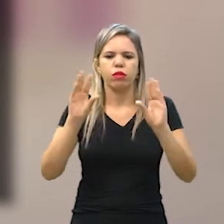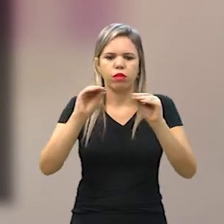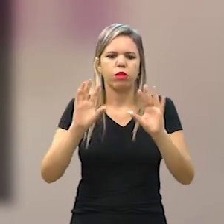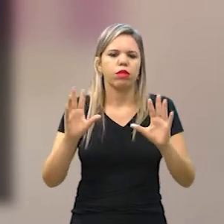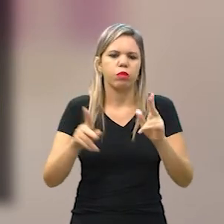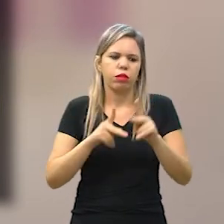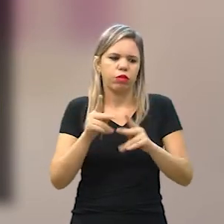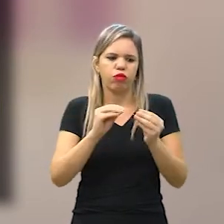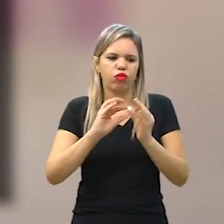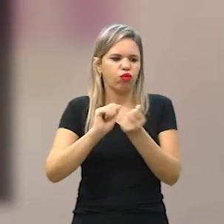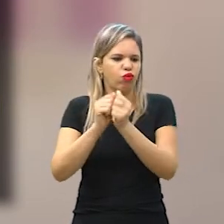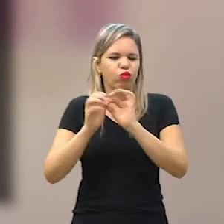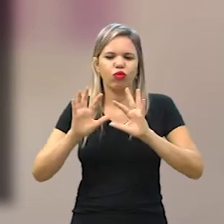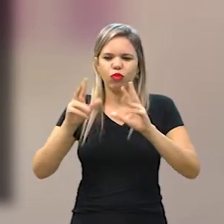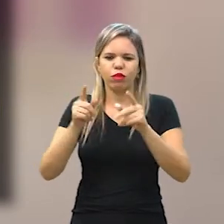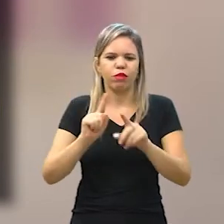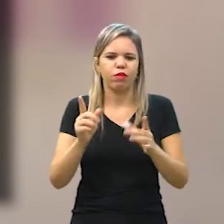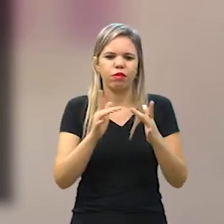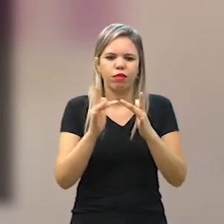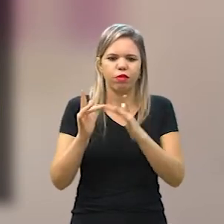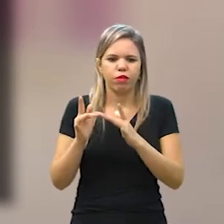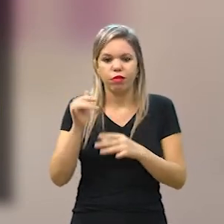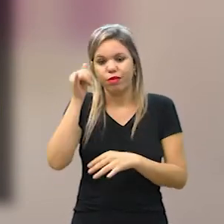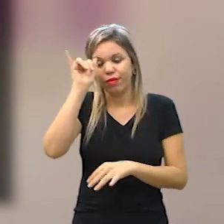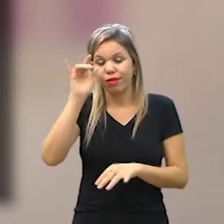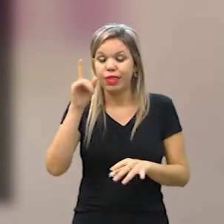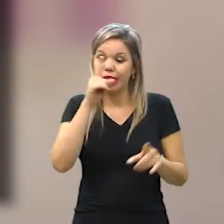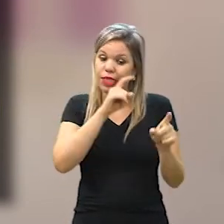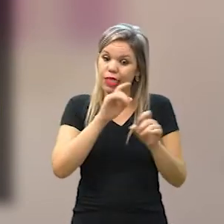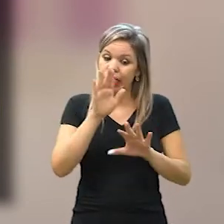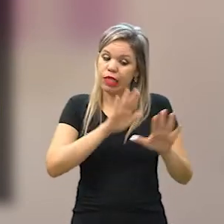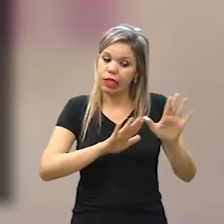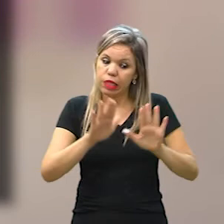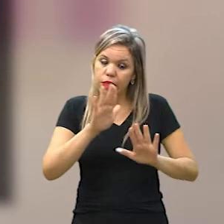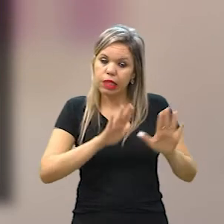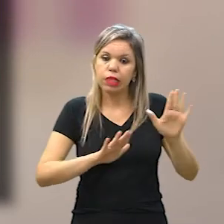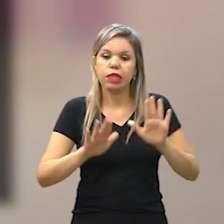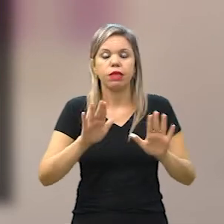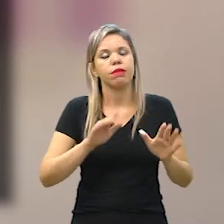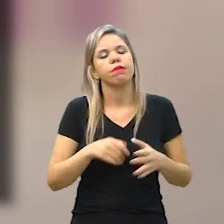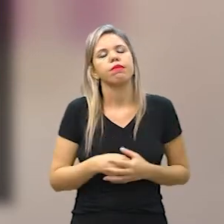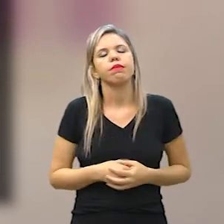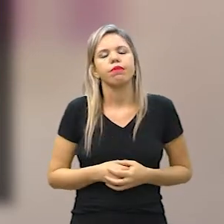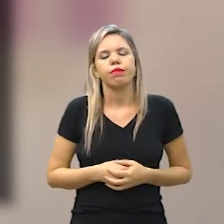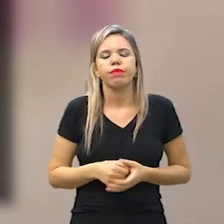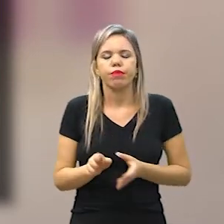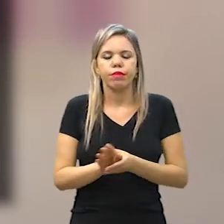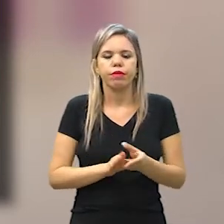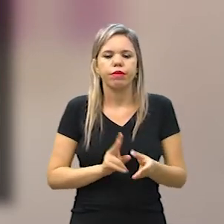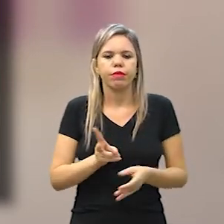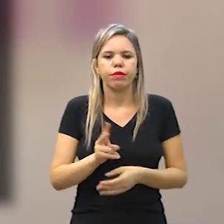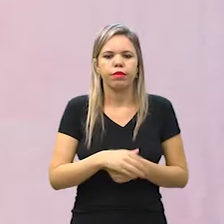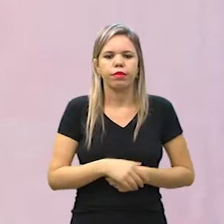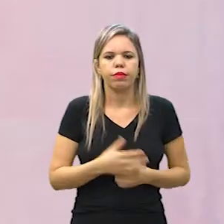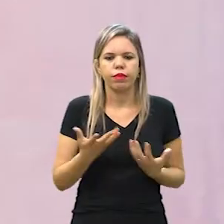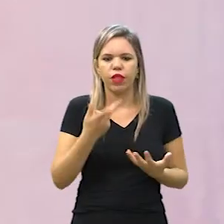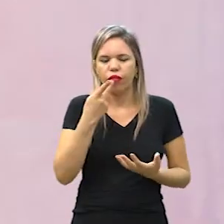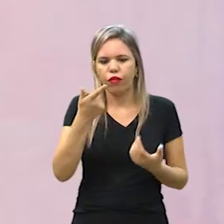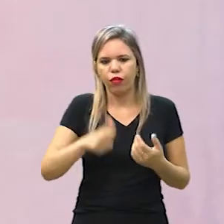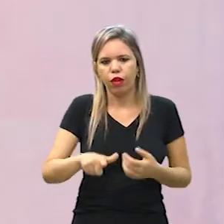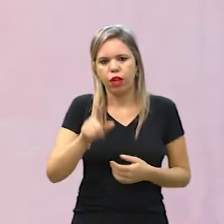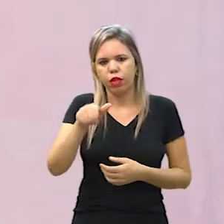vários por noite, entendeu? Então, esse contato deve ser, essas medidas devem ser, assim, orientadas sempre. Eu